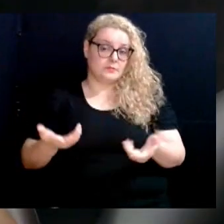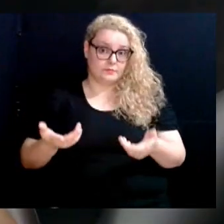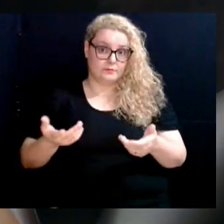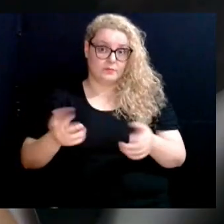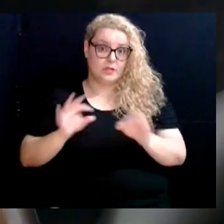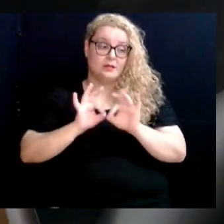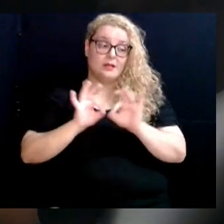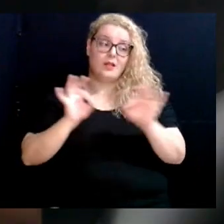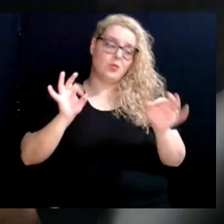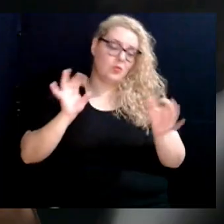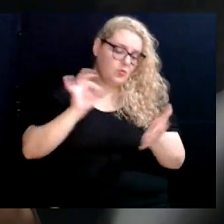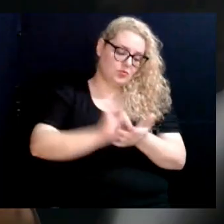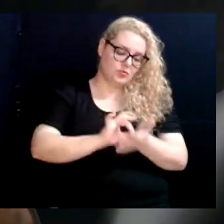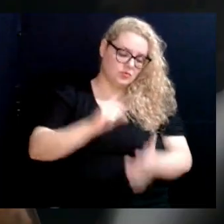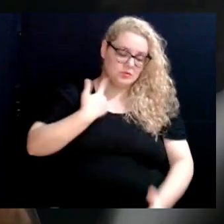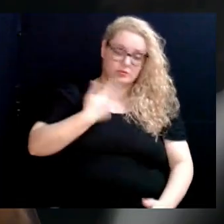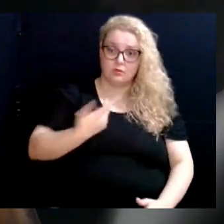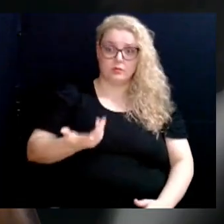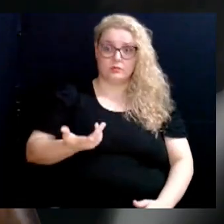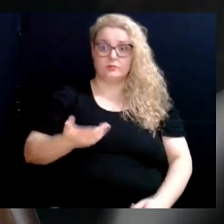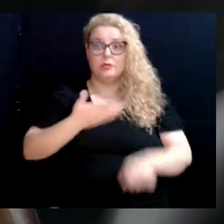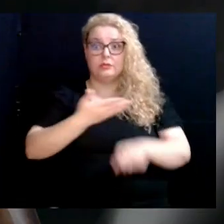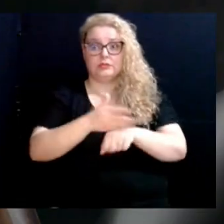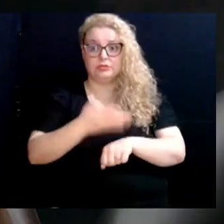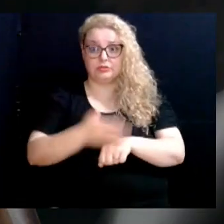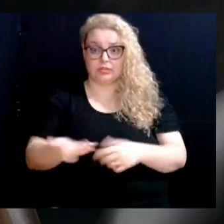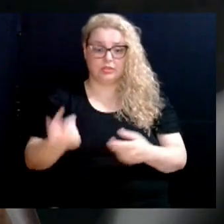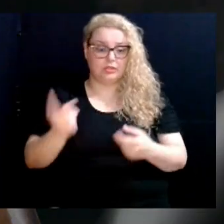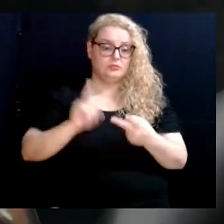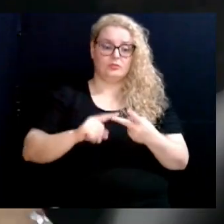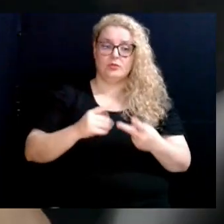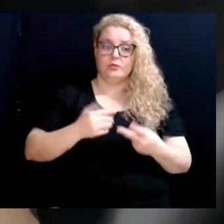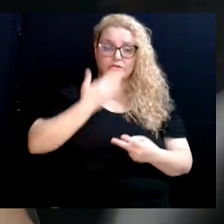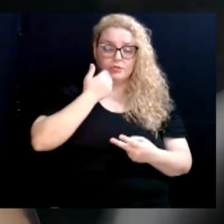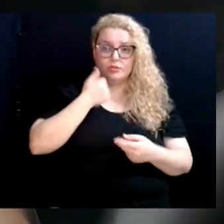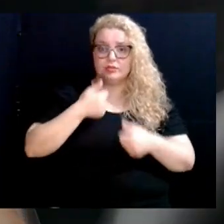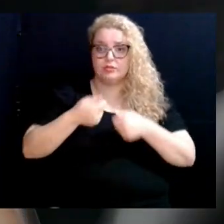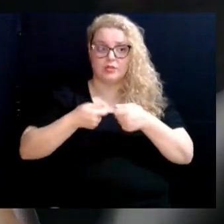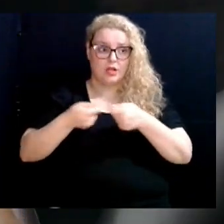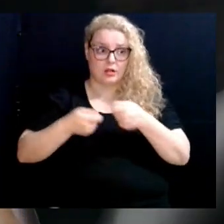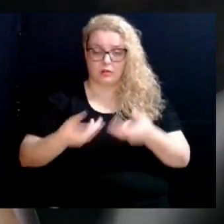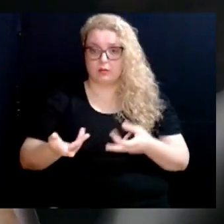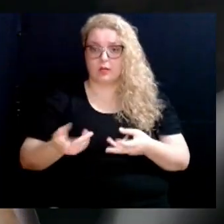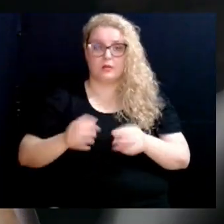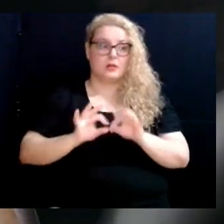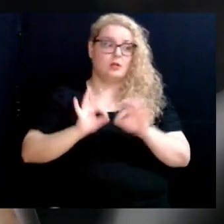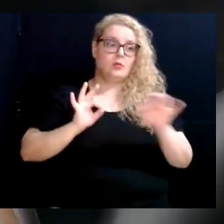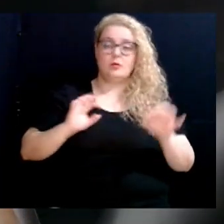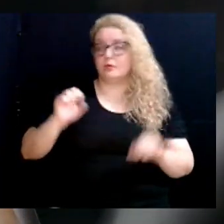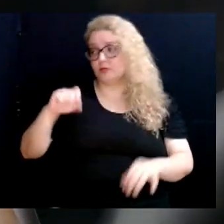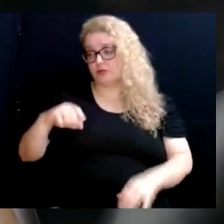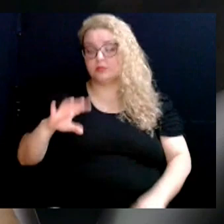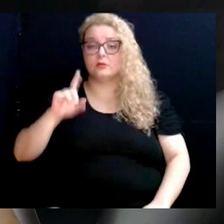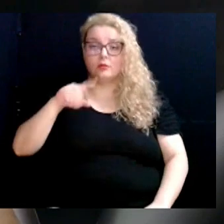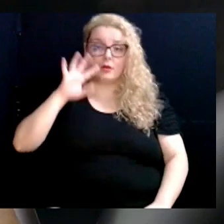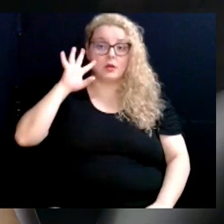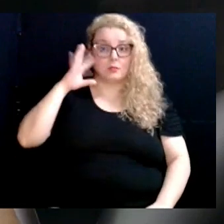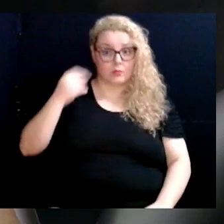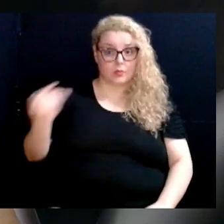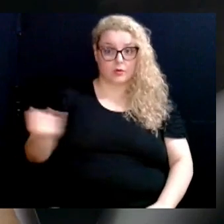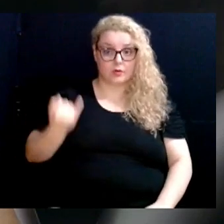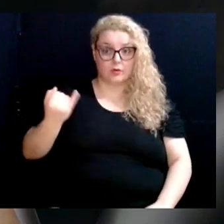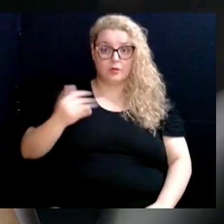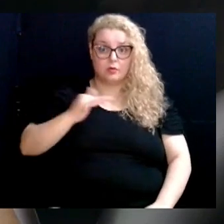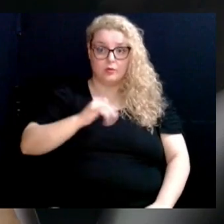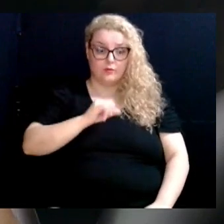da nossa realidade. Tanto questão de treino, tanto questão de dieta, está muito distante. Sim. Então é importante a gente compreender isso. O